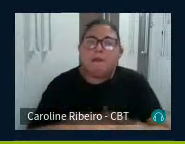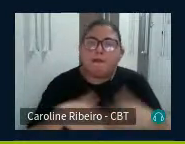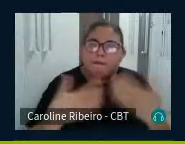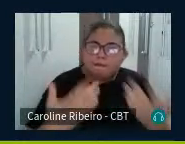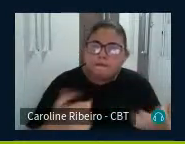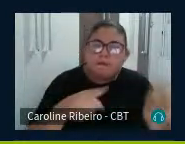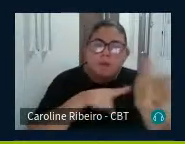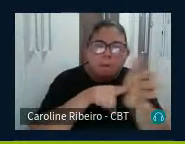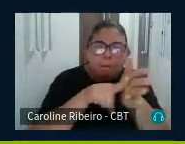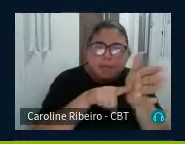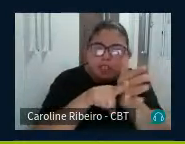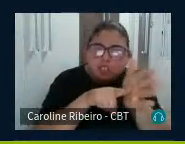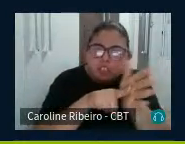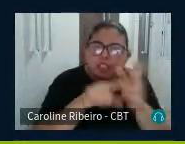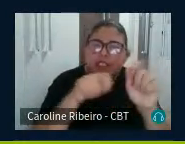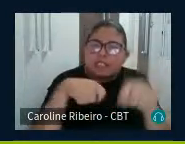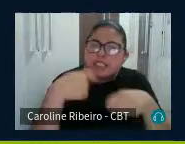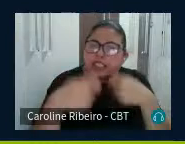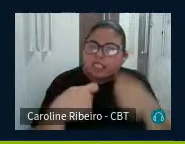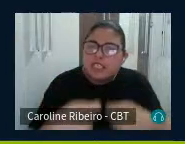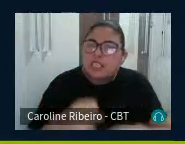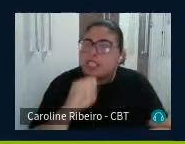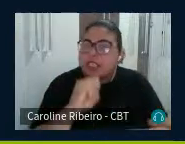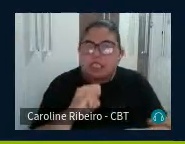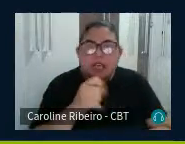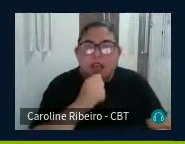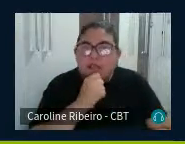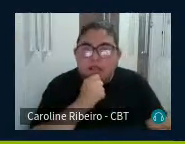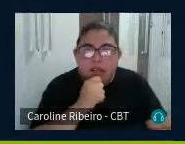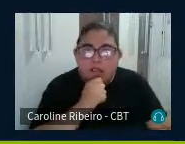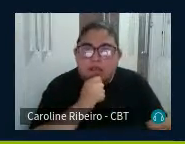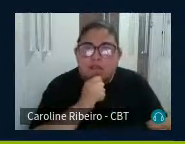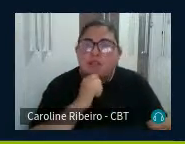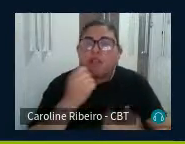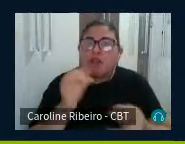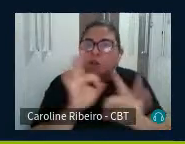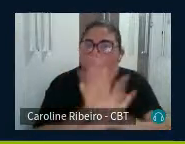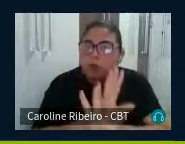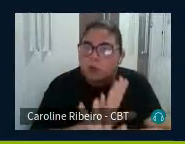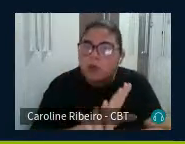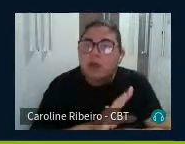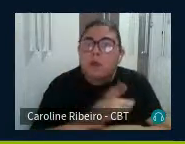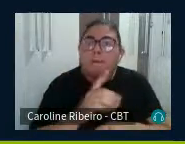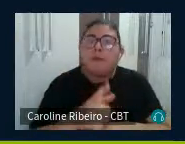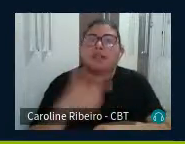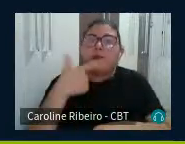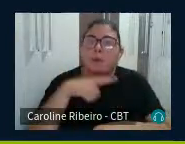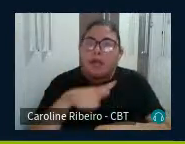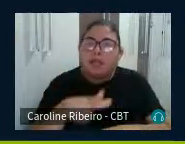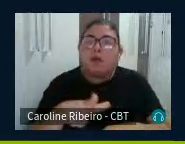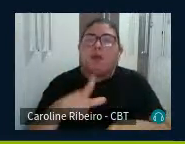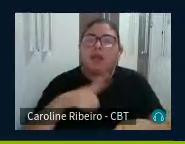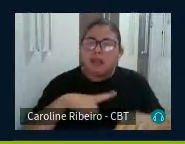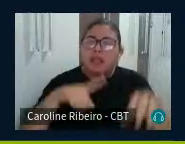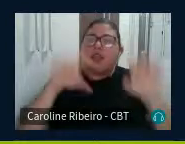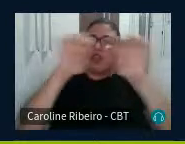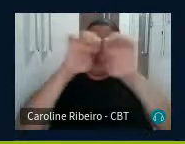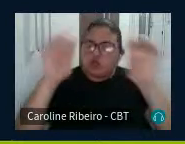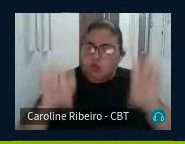de sinais. Se não existe o sinal ainda, né, porque é uma língua que ainda está em construção, né, que a gente usa